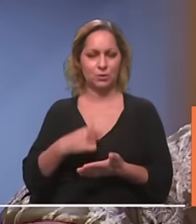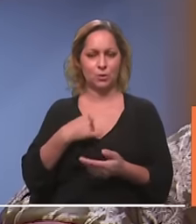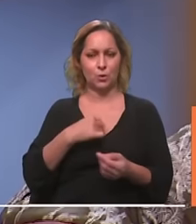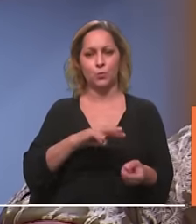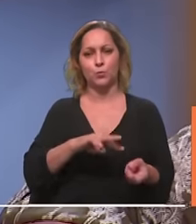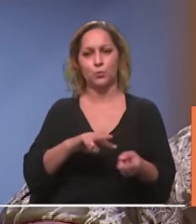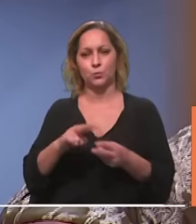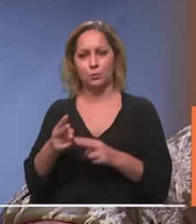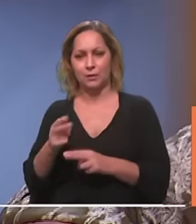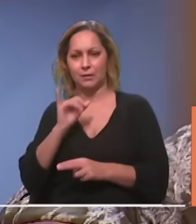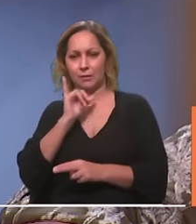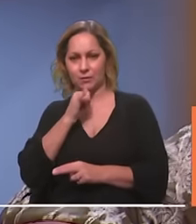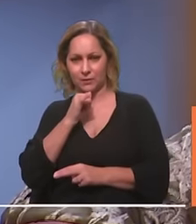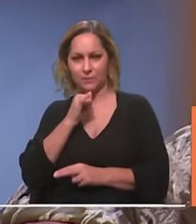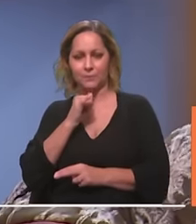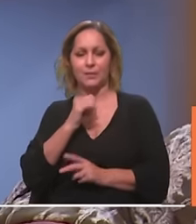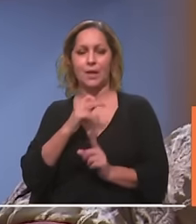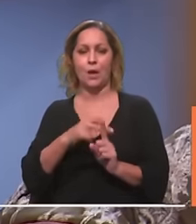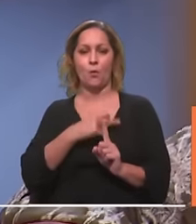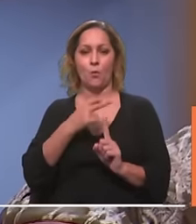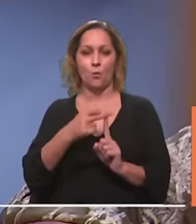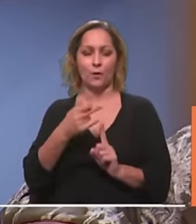Algarve no final de 2006 ainda tive lá 3S anos